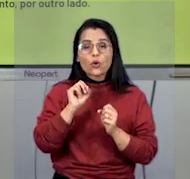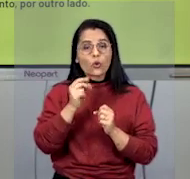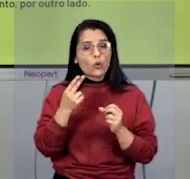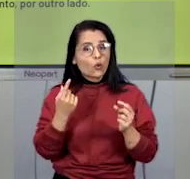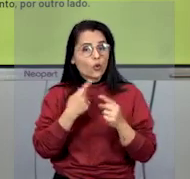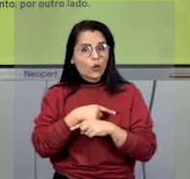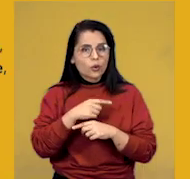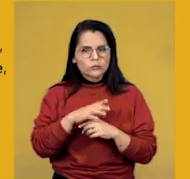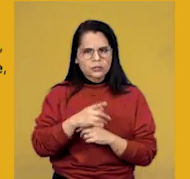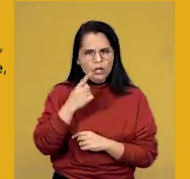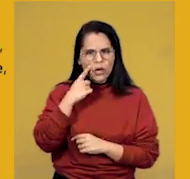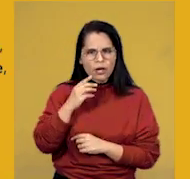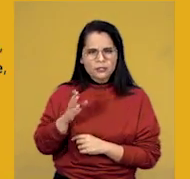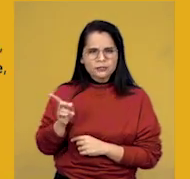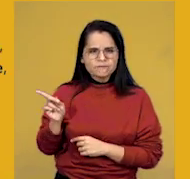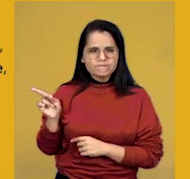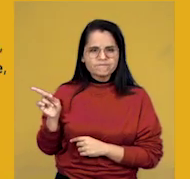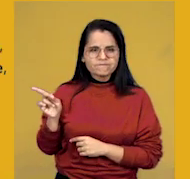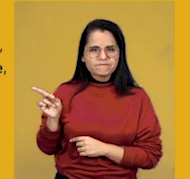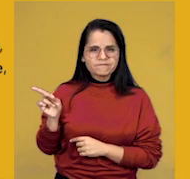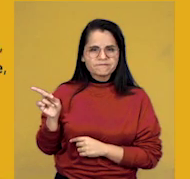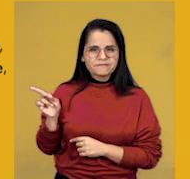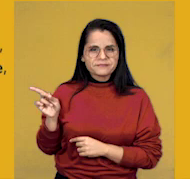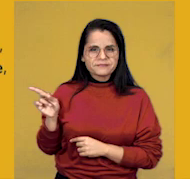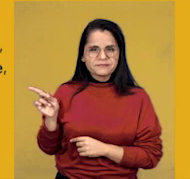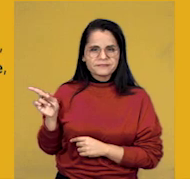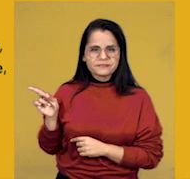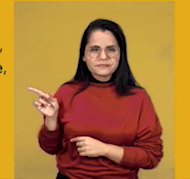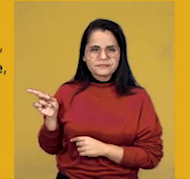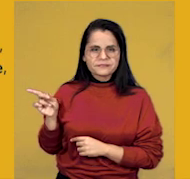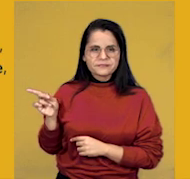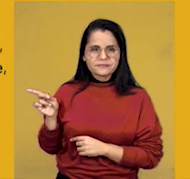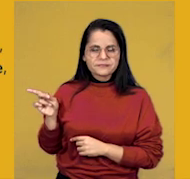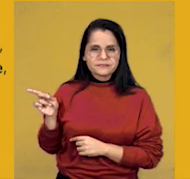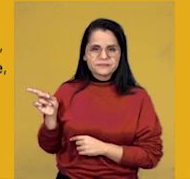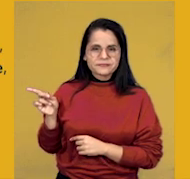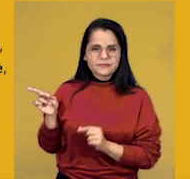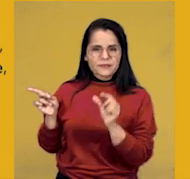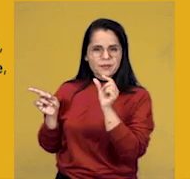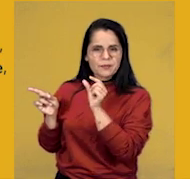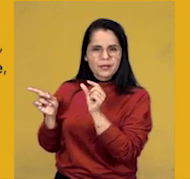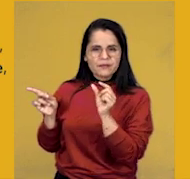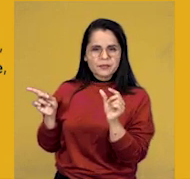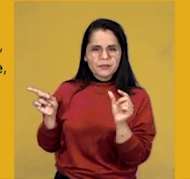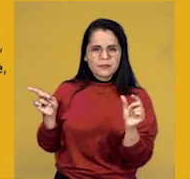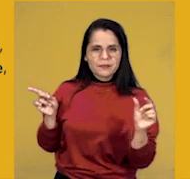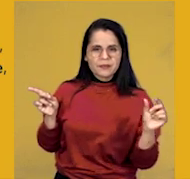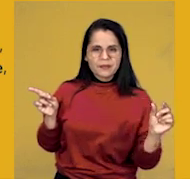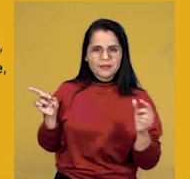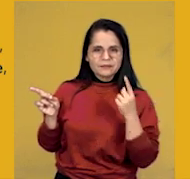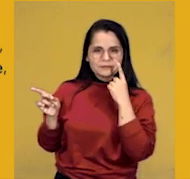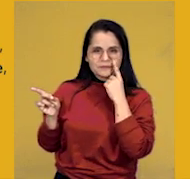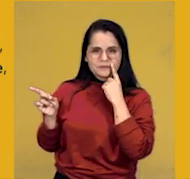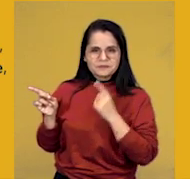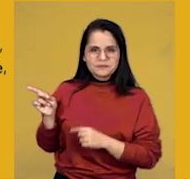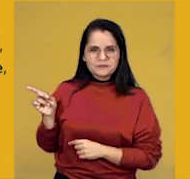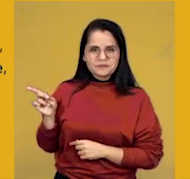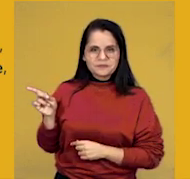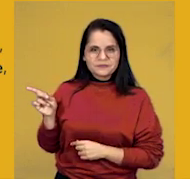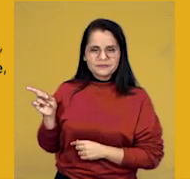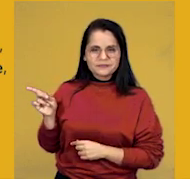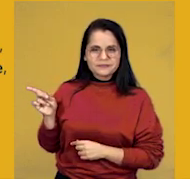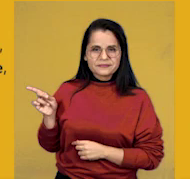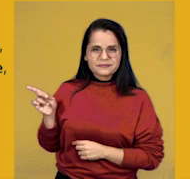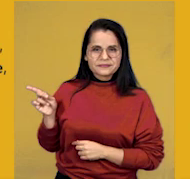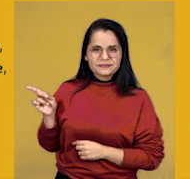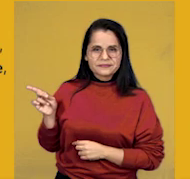disse. Então, olha só. Mas, porém, contudo, entretanto, embora, ainda que, posto que, todavia,